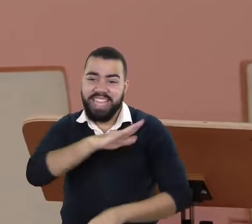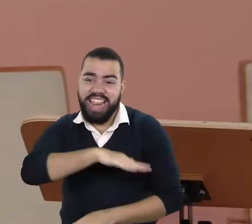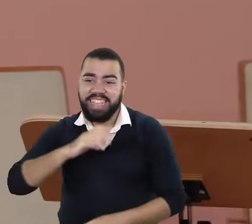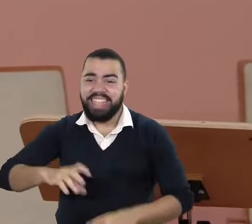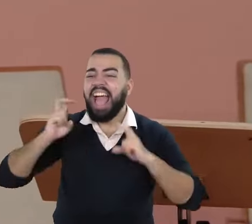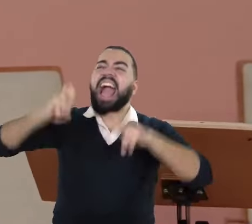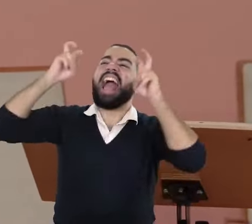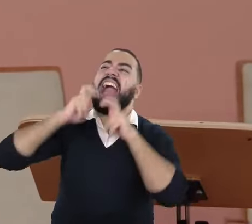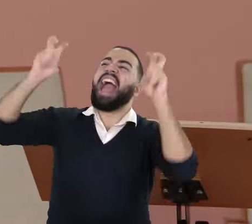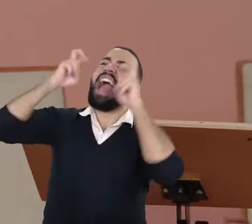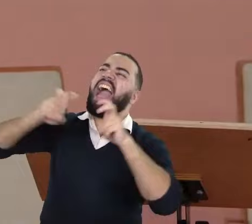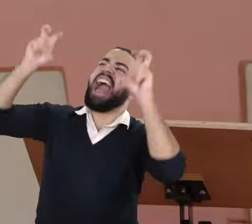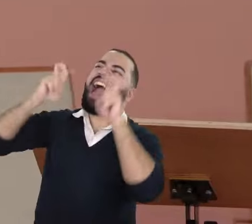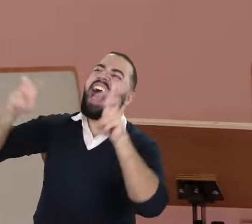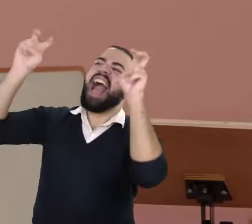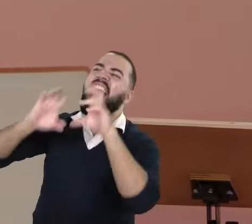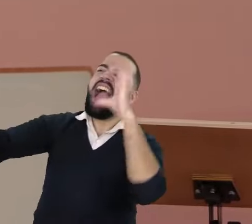criança que era assim...